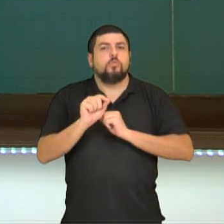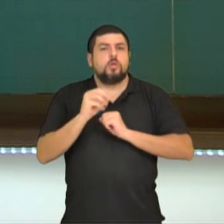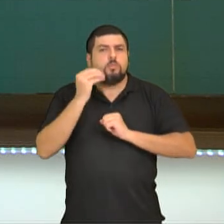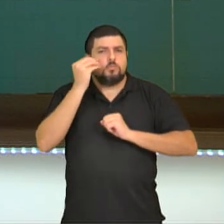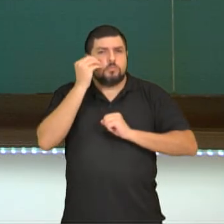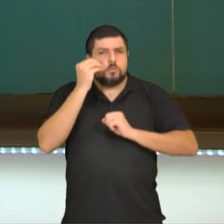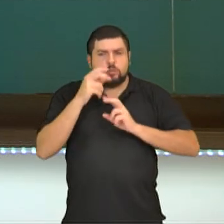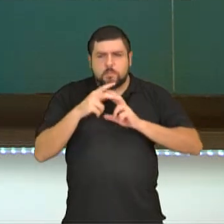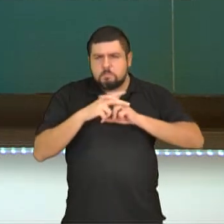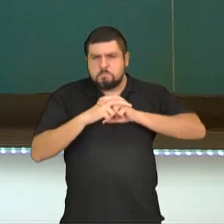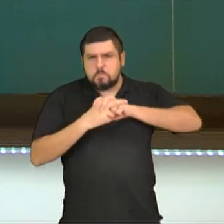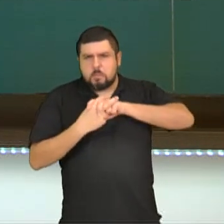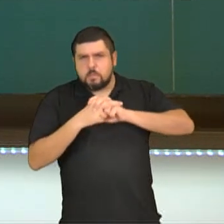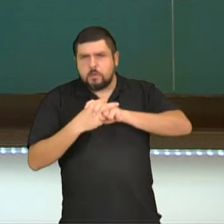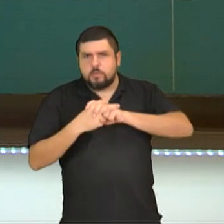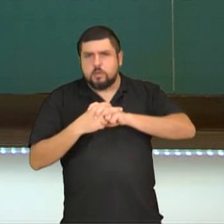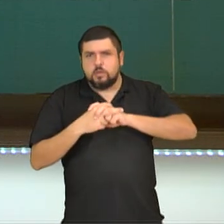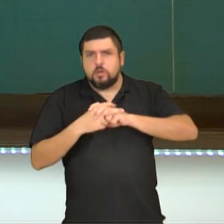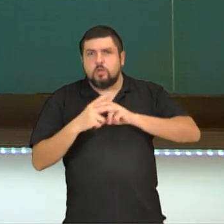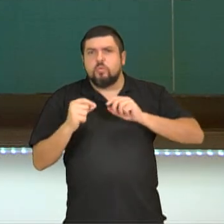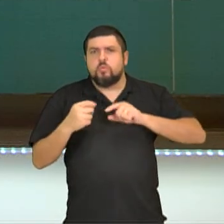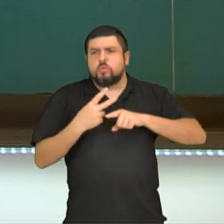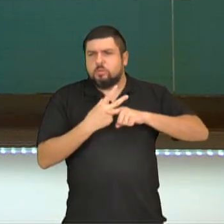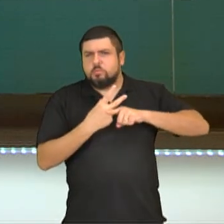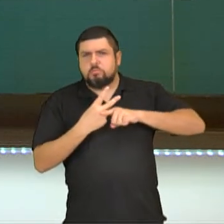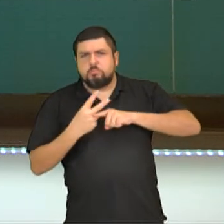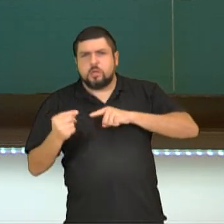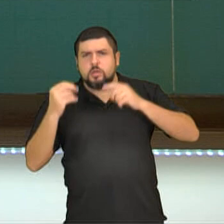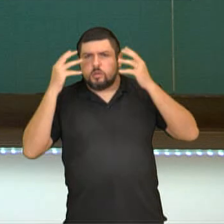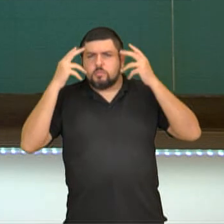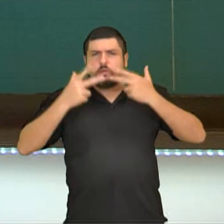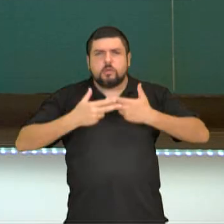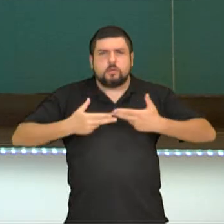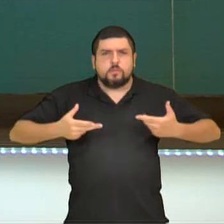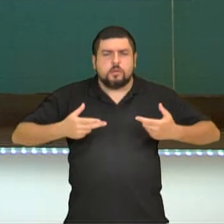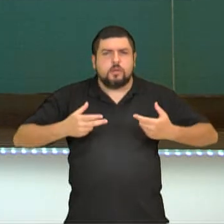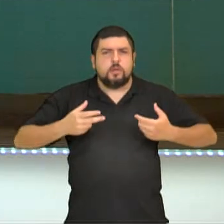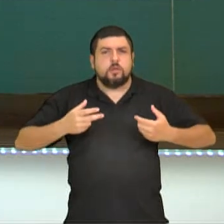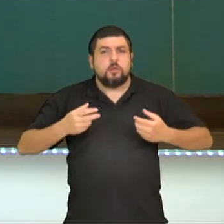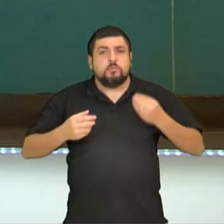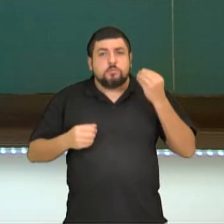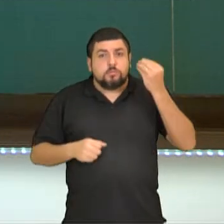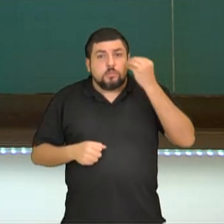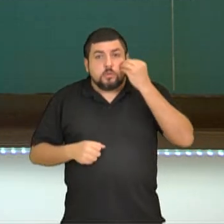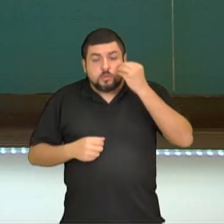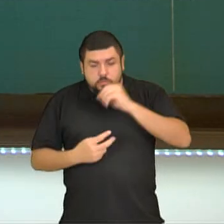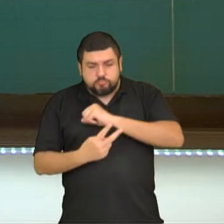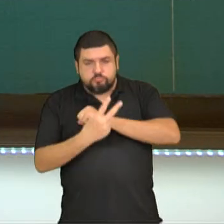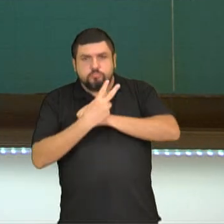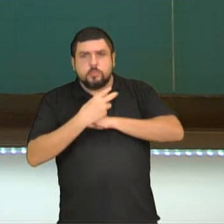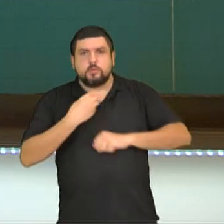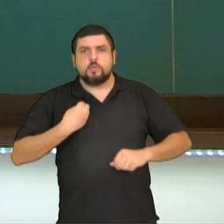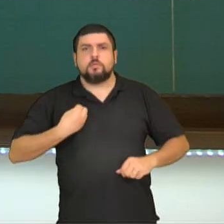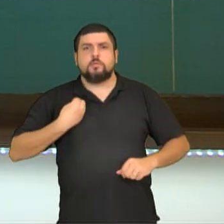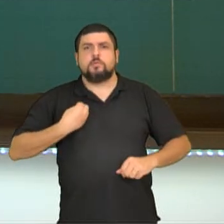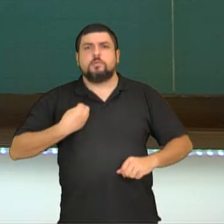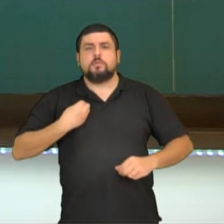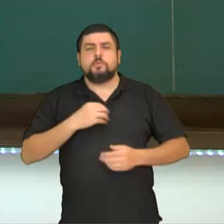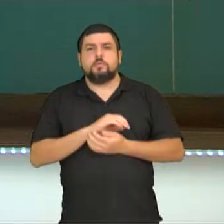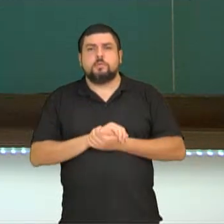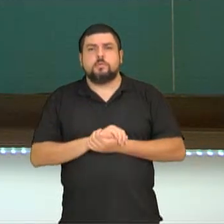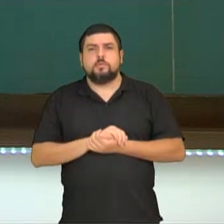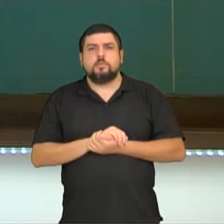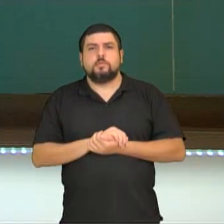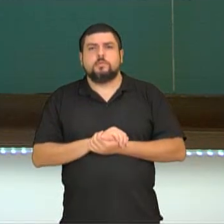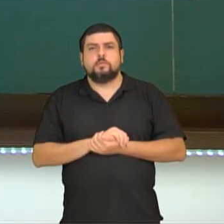eles lutavam com os animais, lutavam por questões de sobrevivência mesmo, né? Escassez de comida,